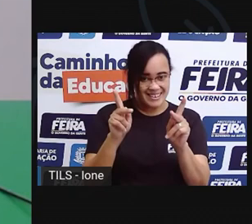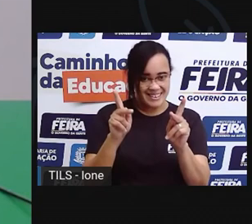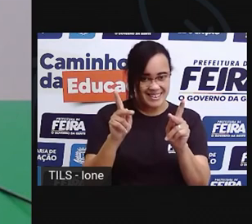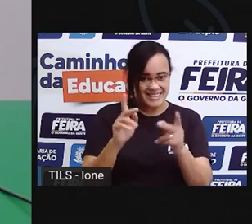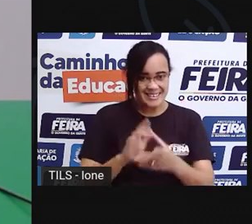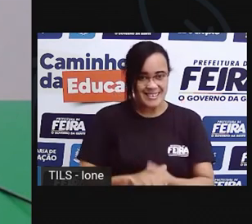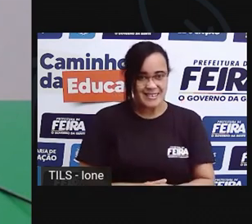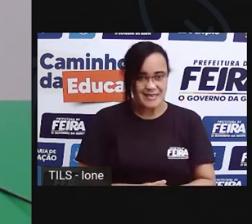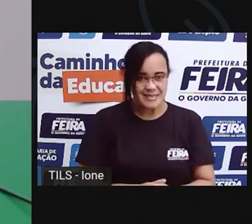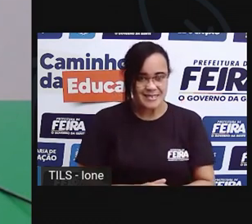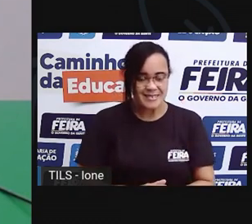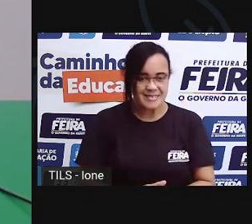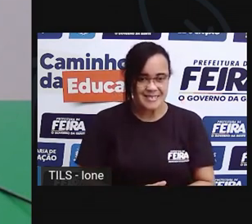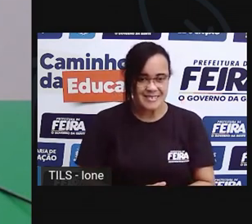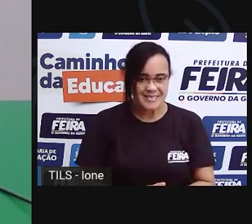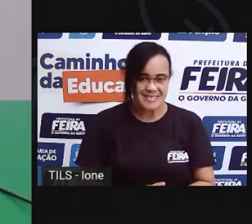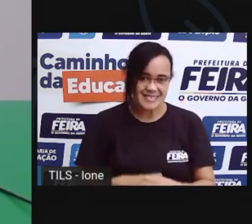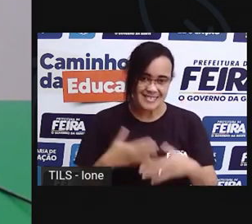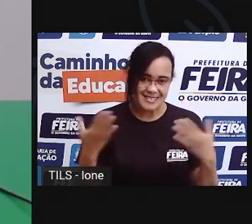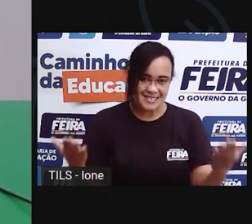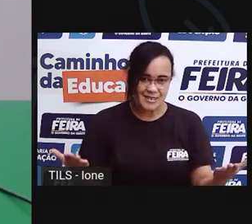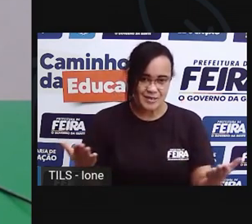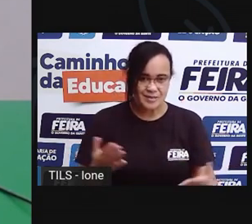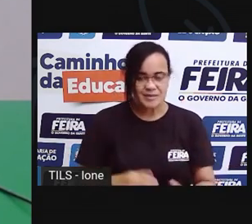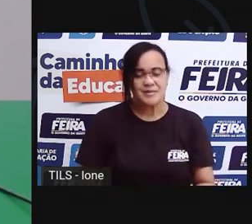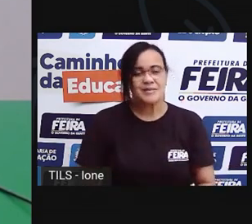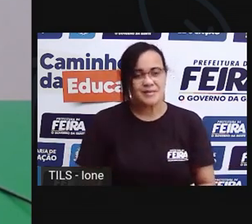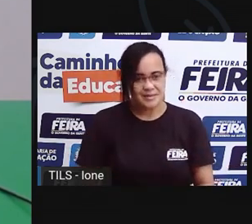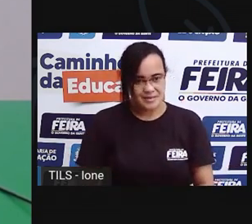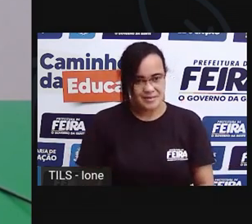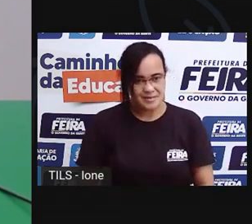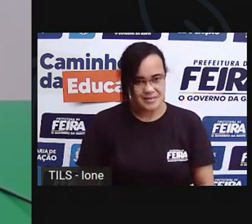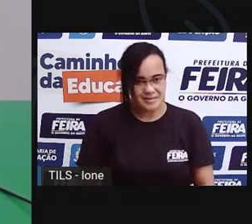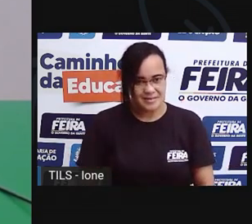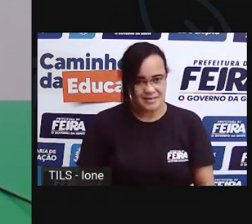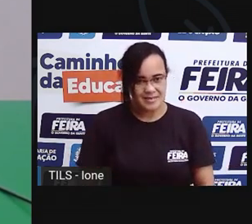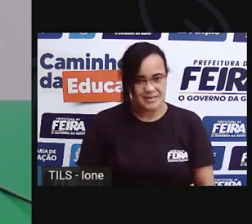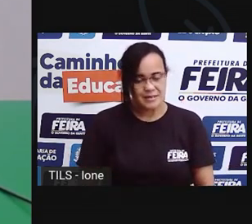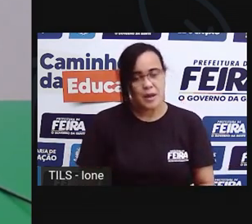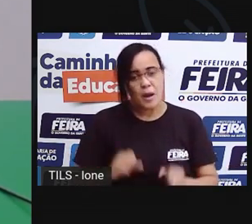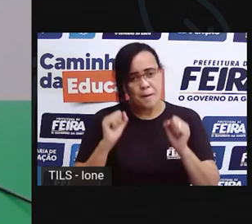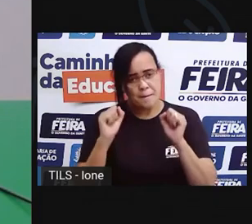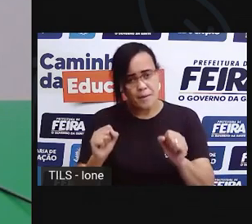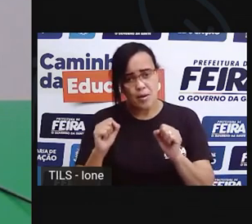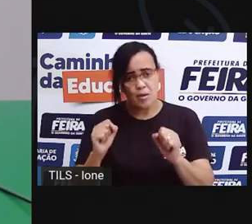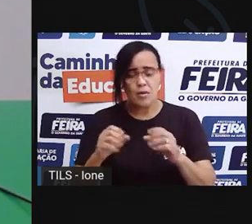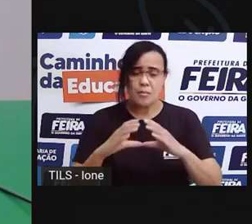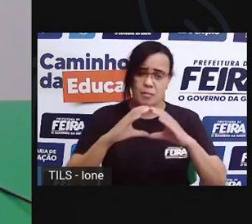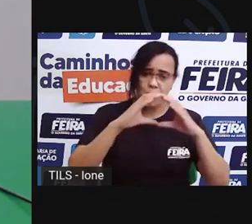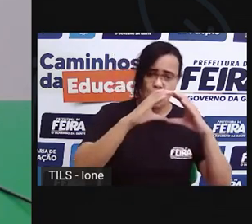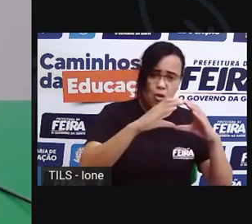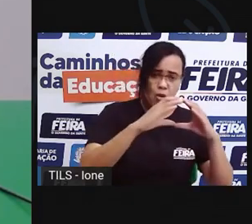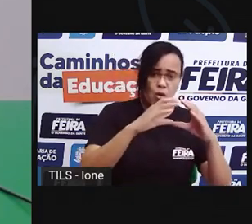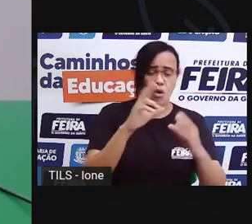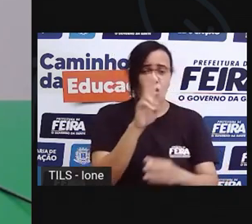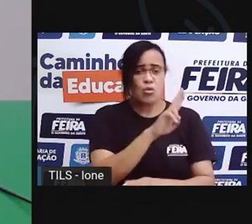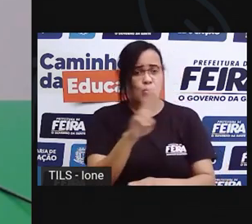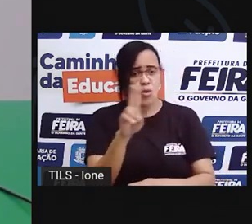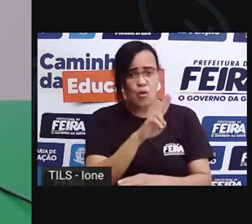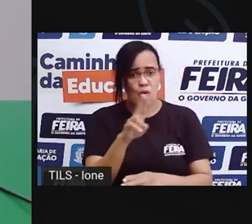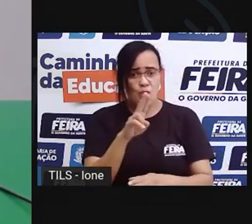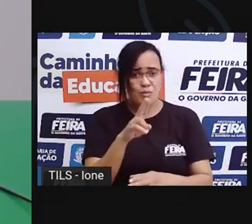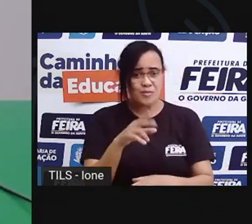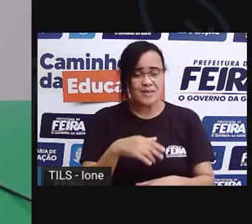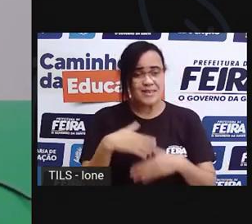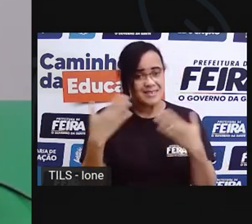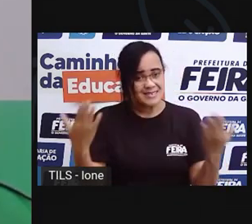do que você, da imagem que você fez. Se foi uma bola, se foi um nome, beleza, gente?